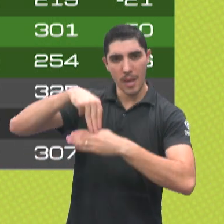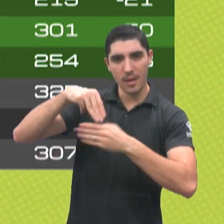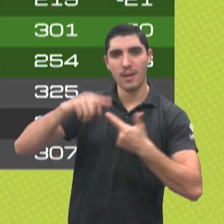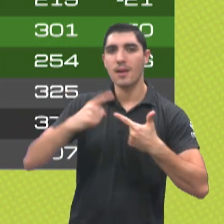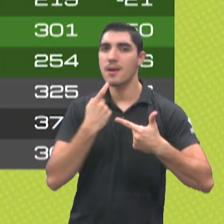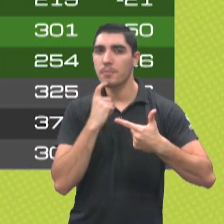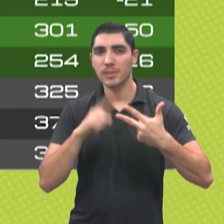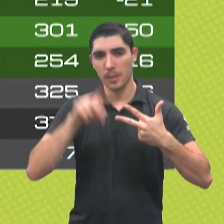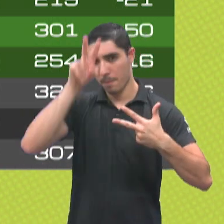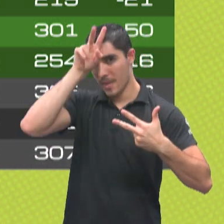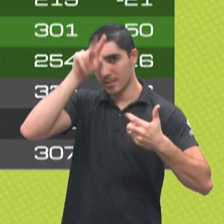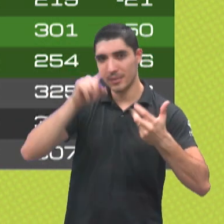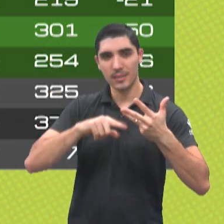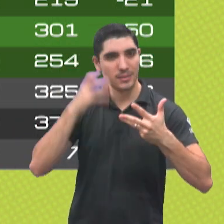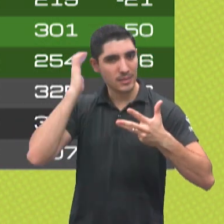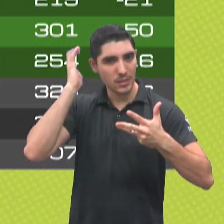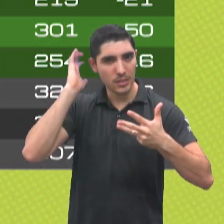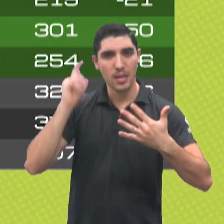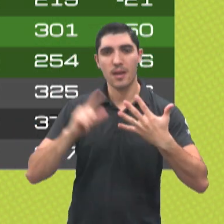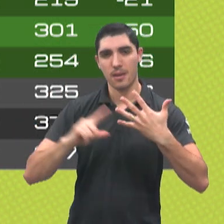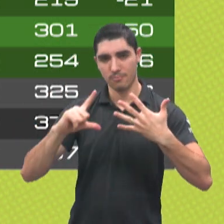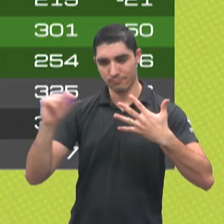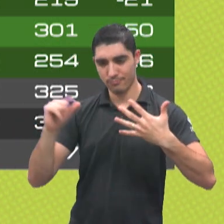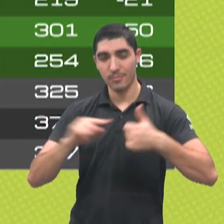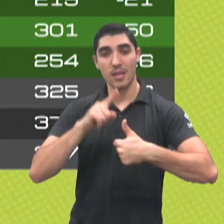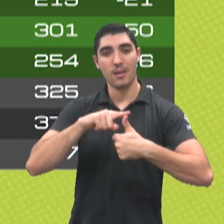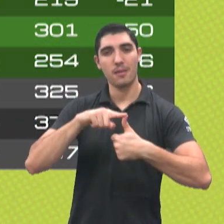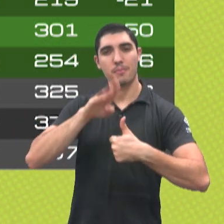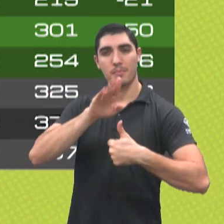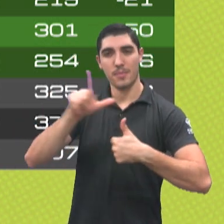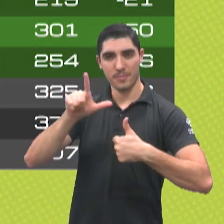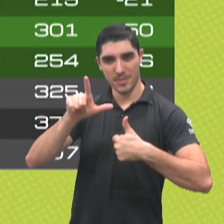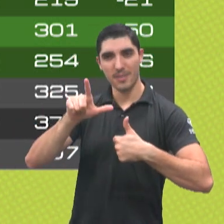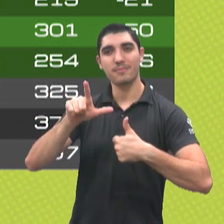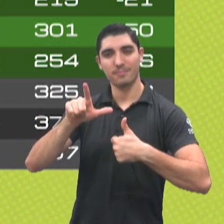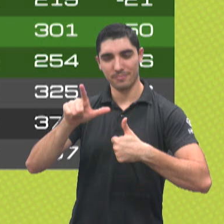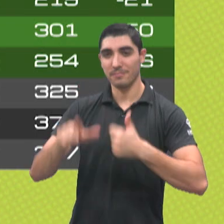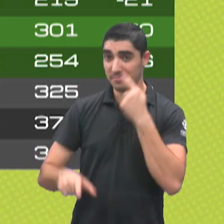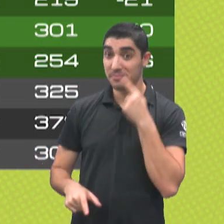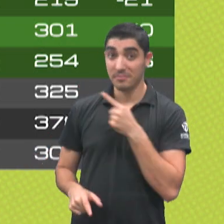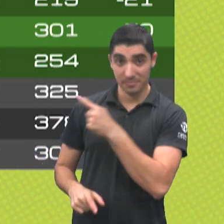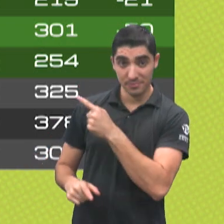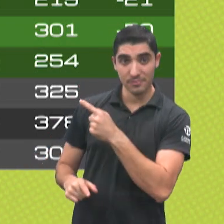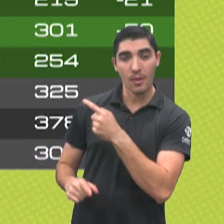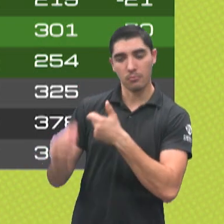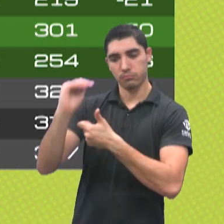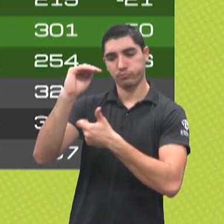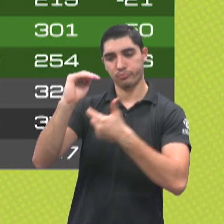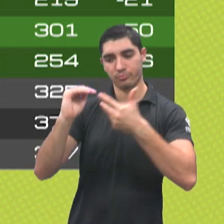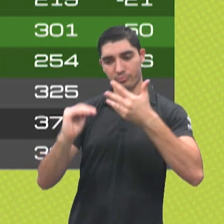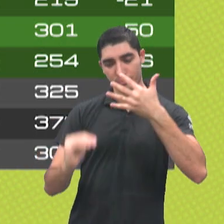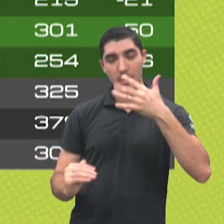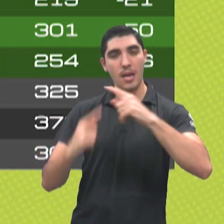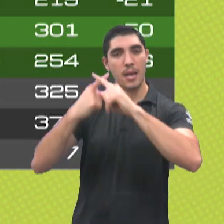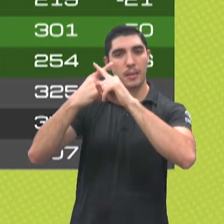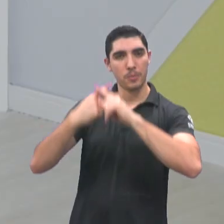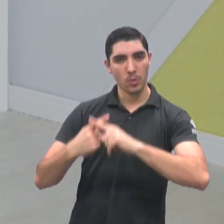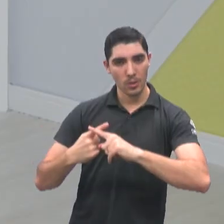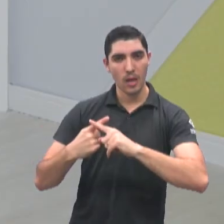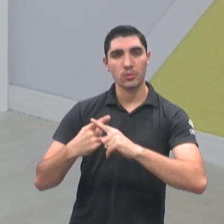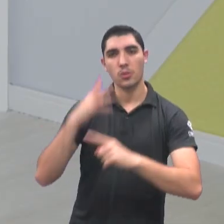Mesquita, Santo André, Cerrado e o Blumenau. Essa é a classificação dessa LBF